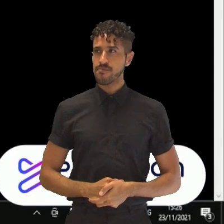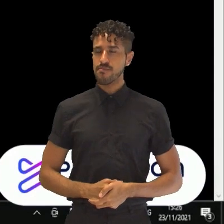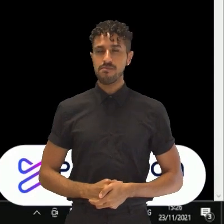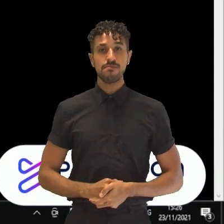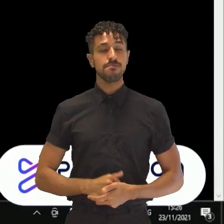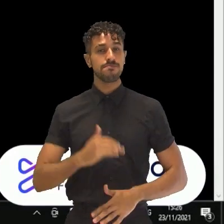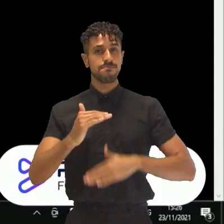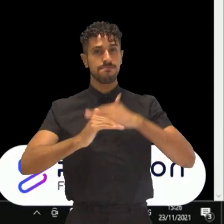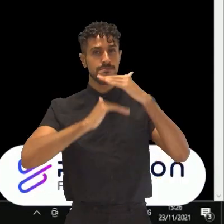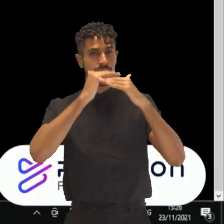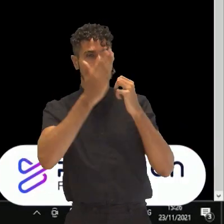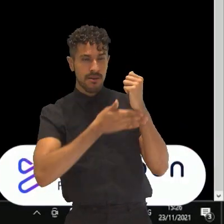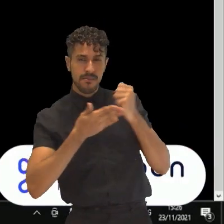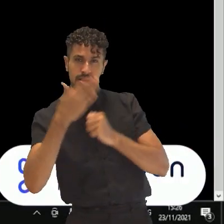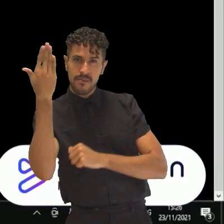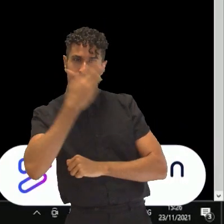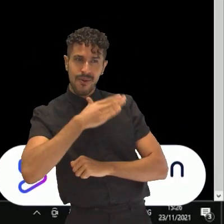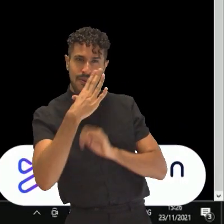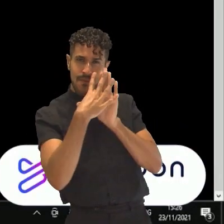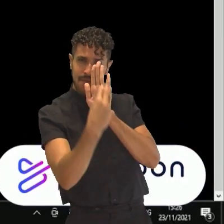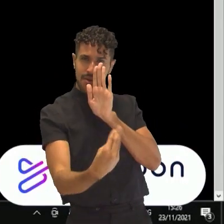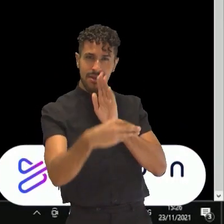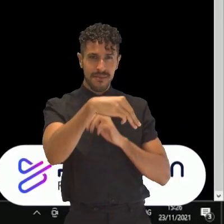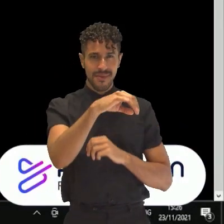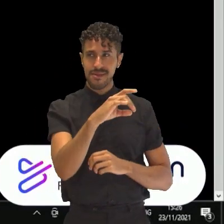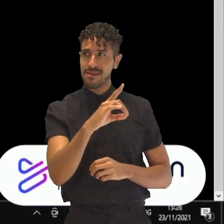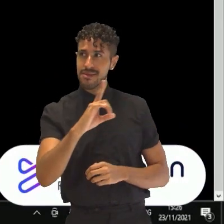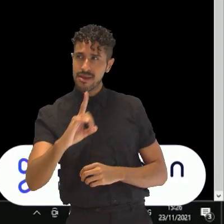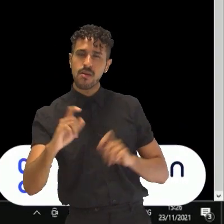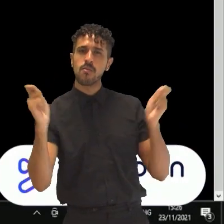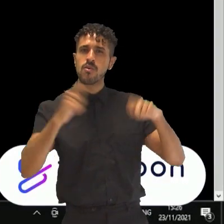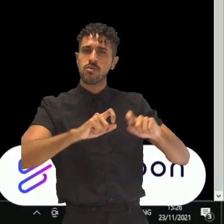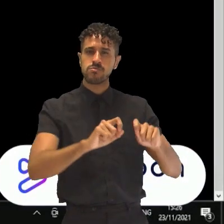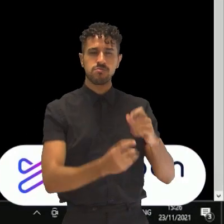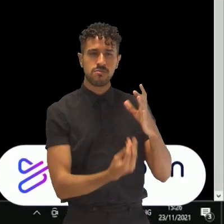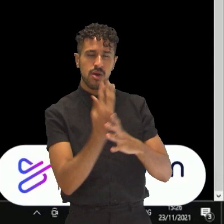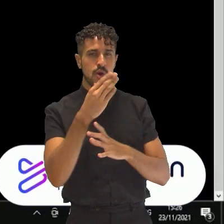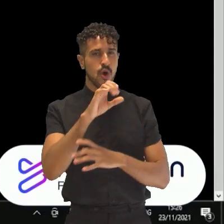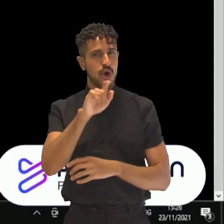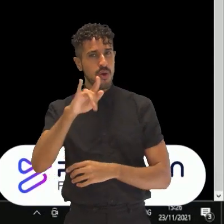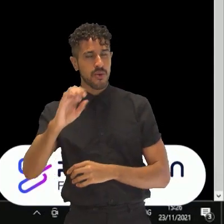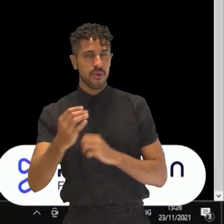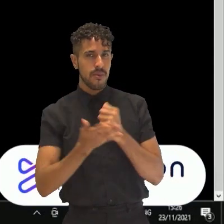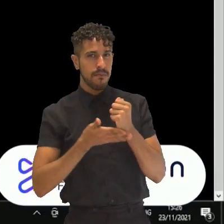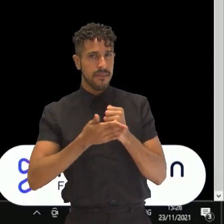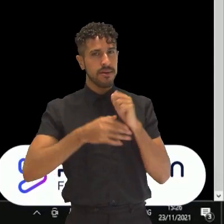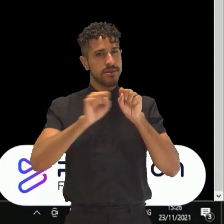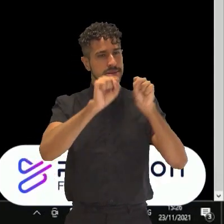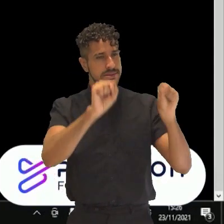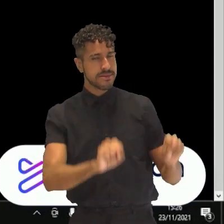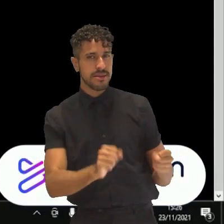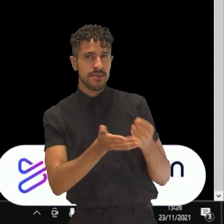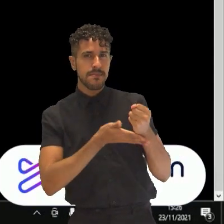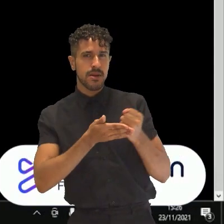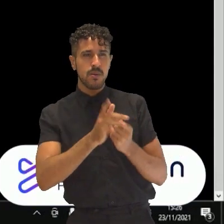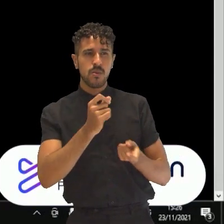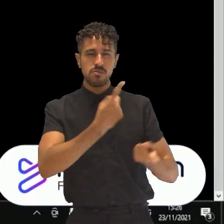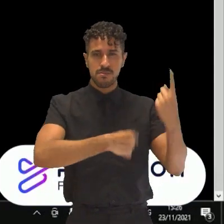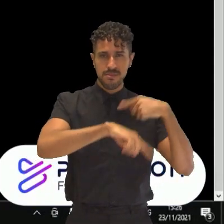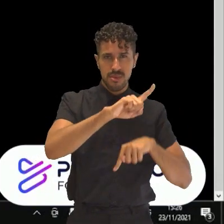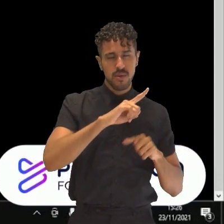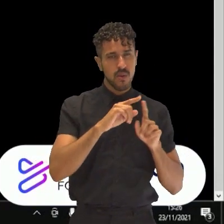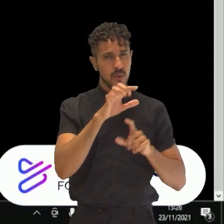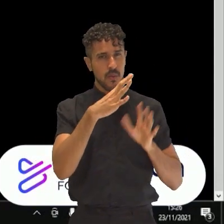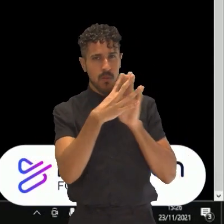O desenvolvimento baseado em modelos, MDD, possibilita a geração do código-fonte do sistema a partir de transformações